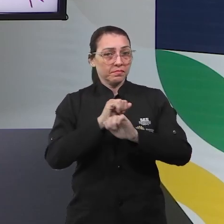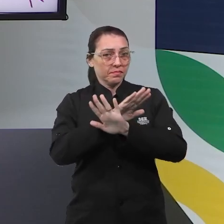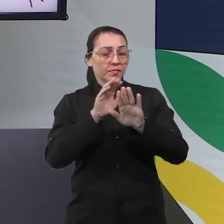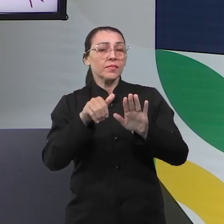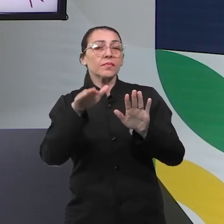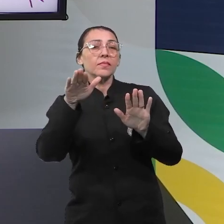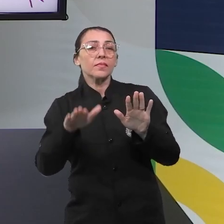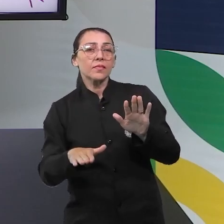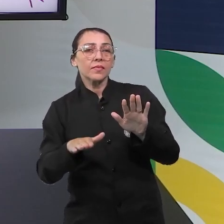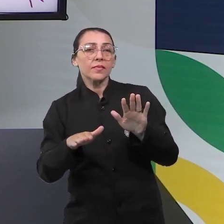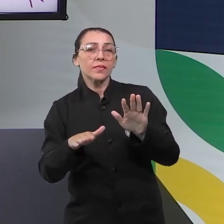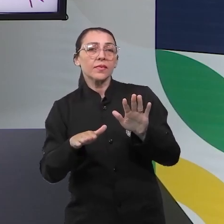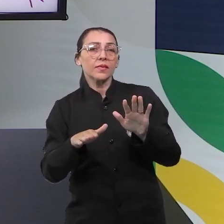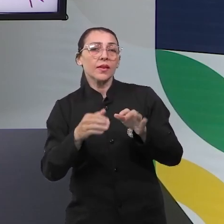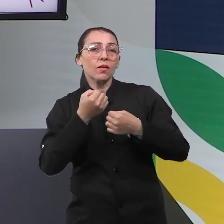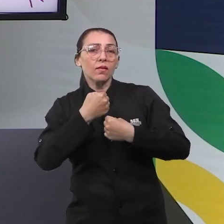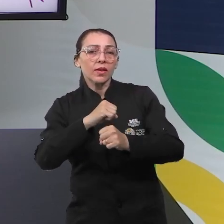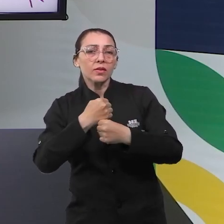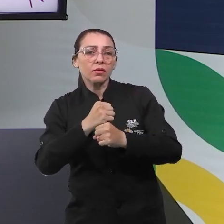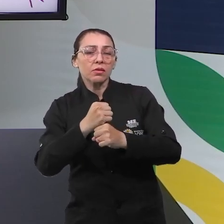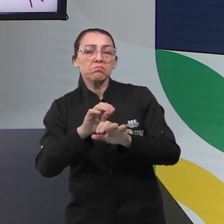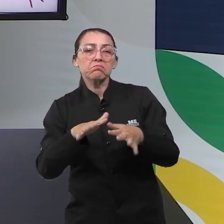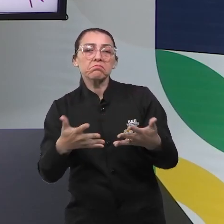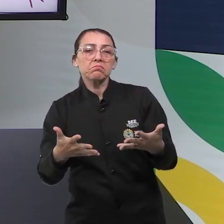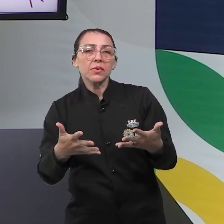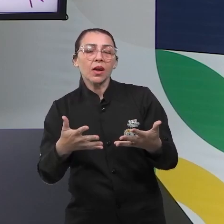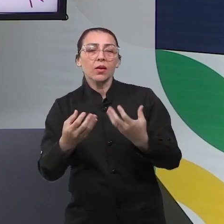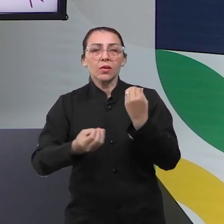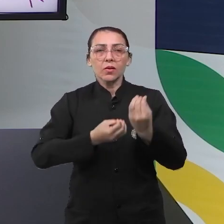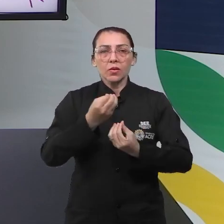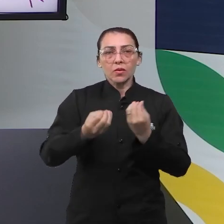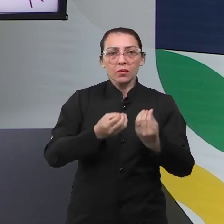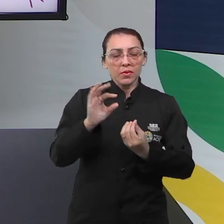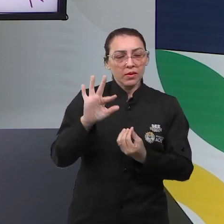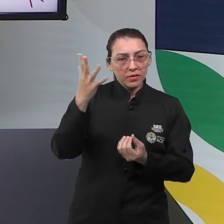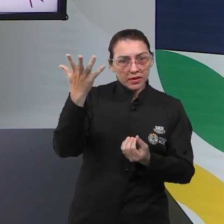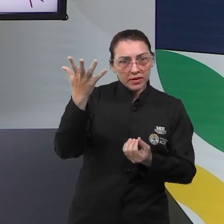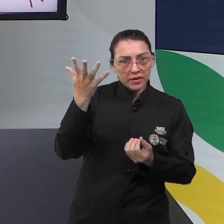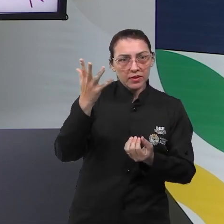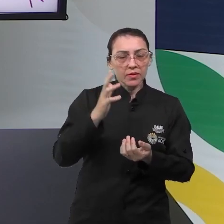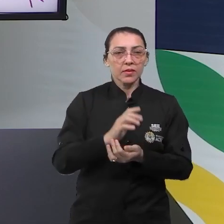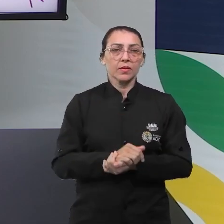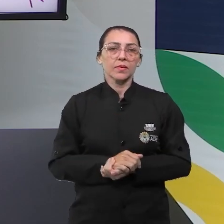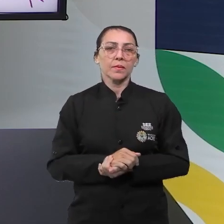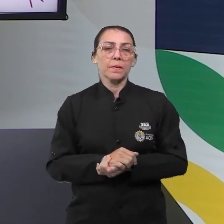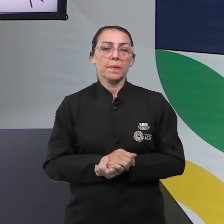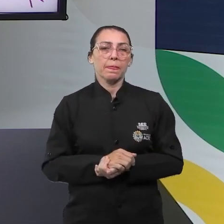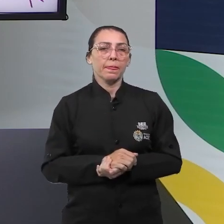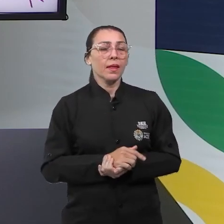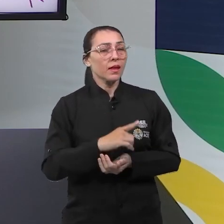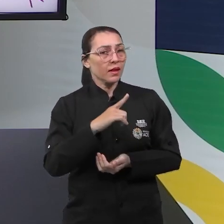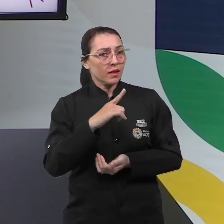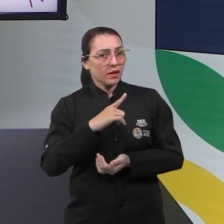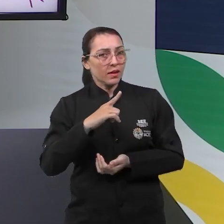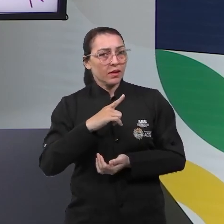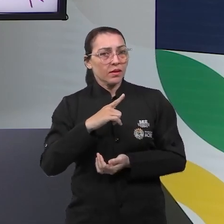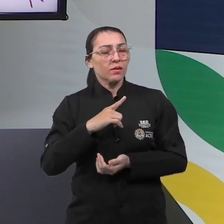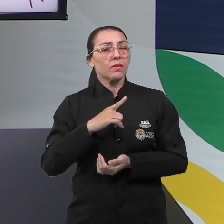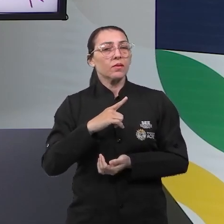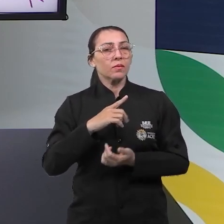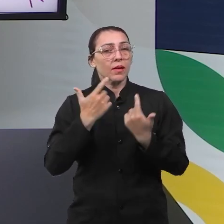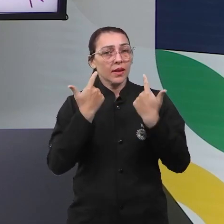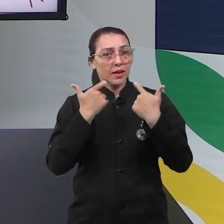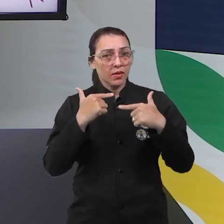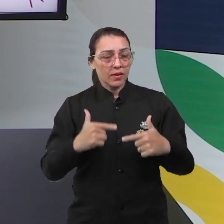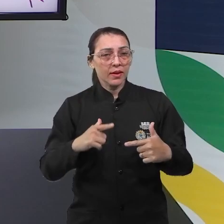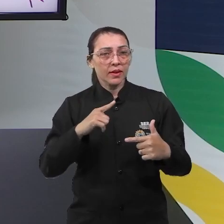quem está com o objeto, né? Como essa ação está ocorrendo. Então, quando isso ocorre, nós temos uma linguagem